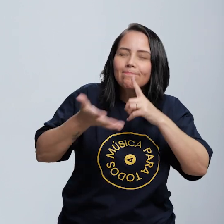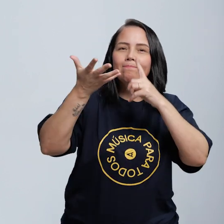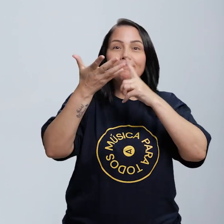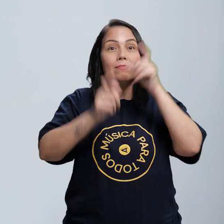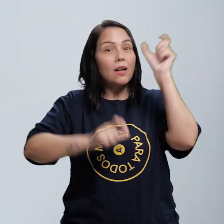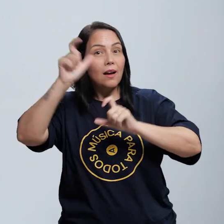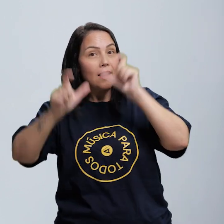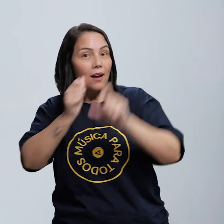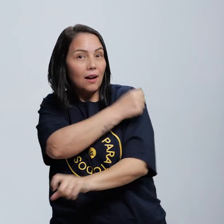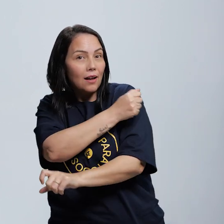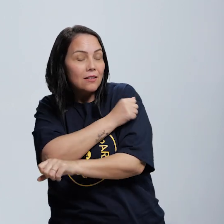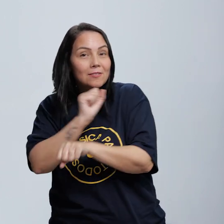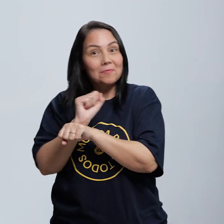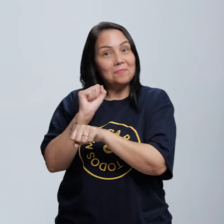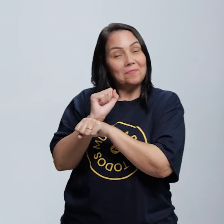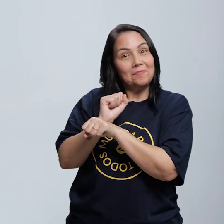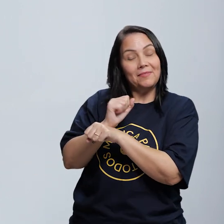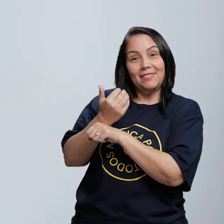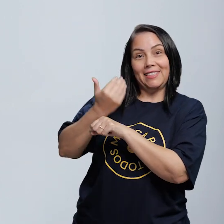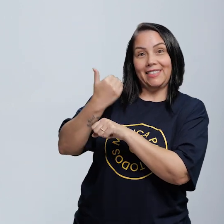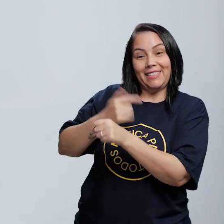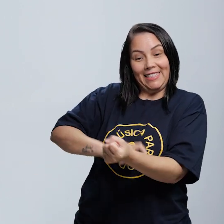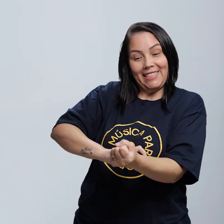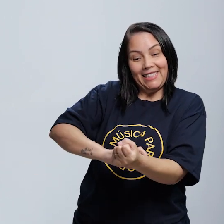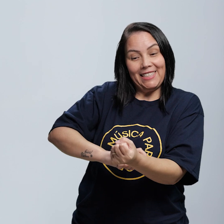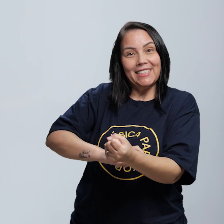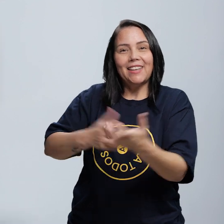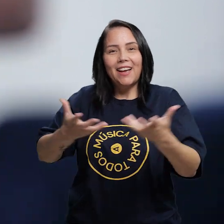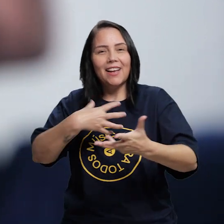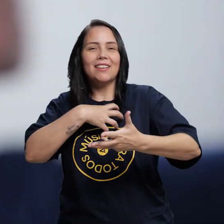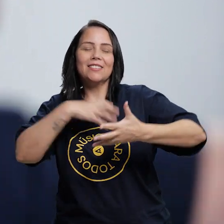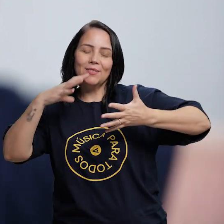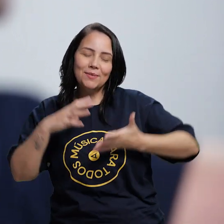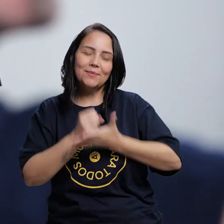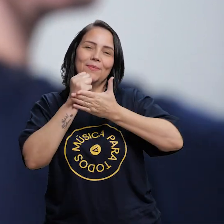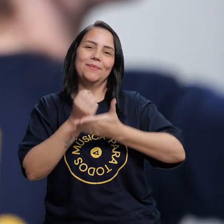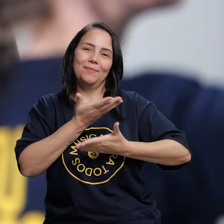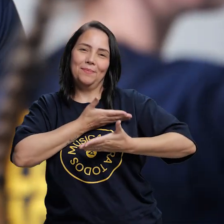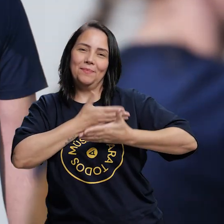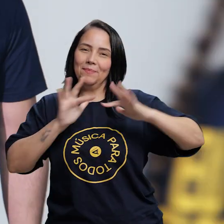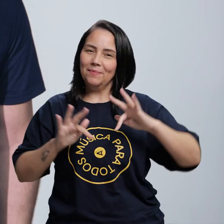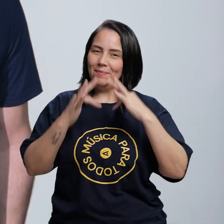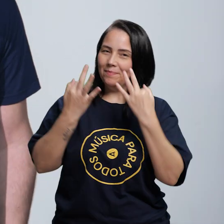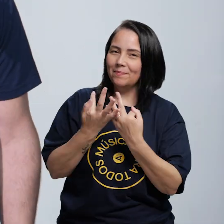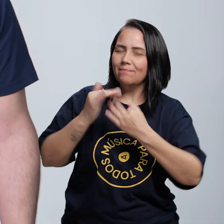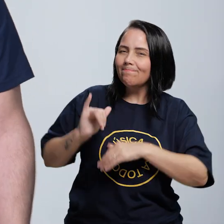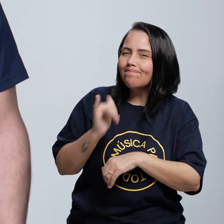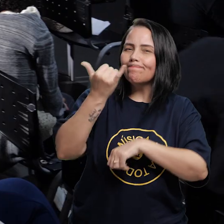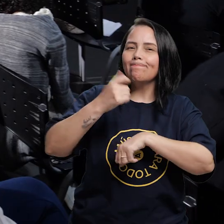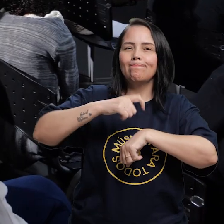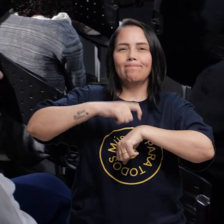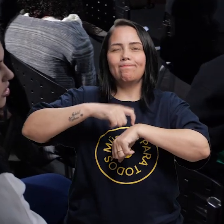Então os alunos que estão aí esperando aí atrás, sintam-se acolhidos aqui pelos seus familiares e amigos hoje. Aproveitem